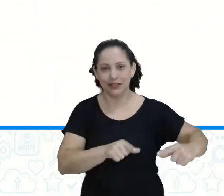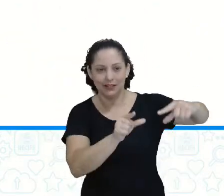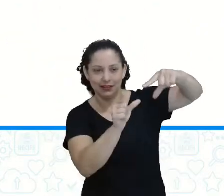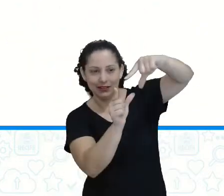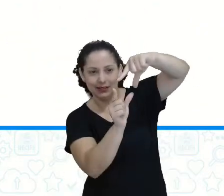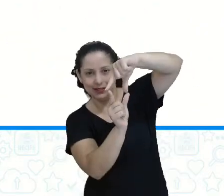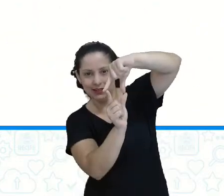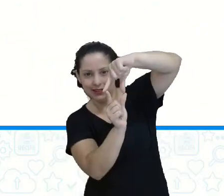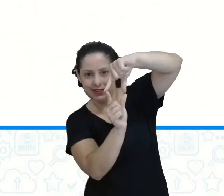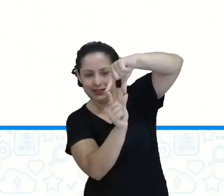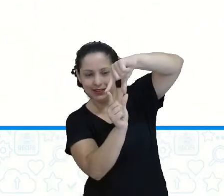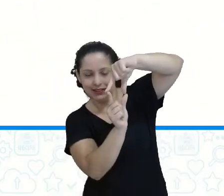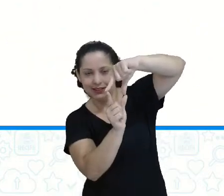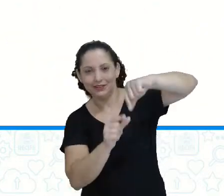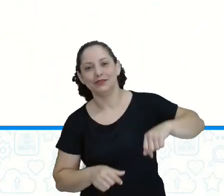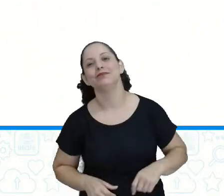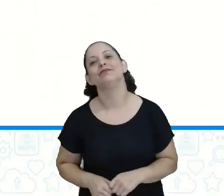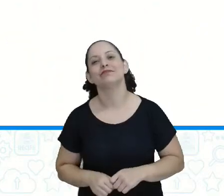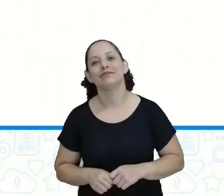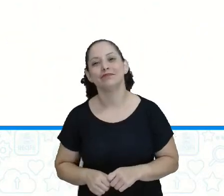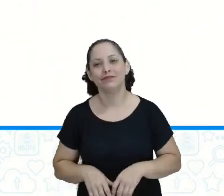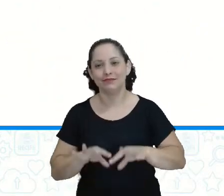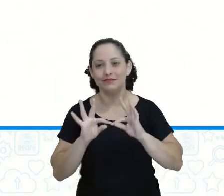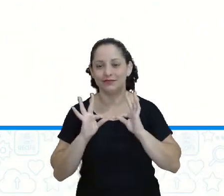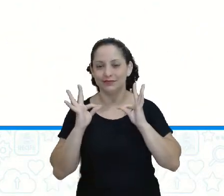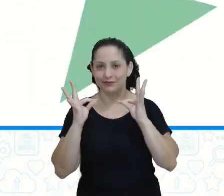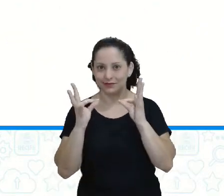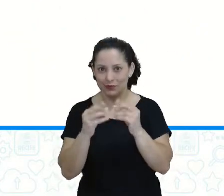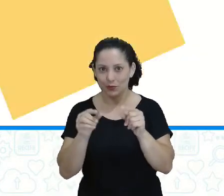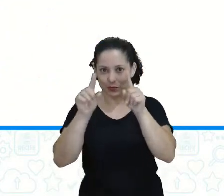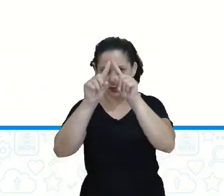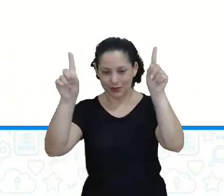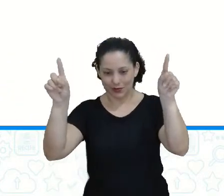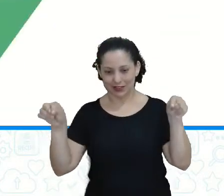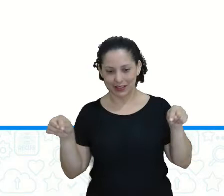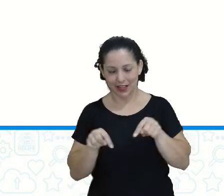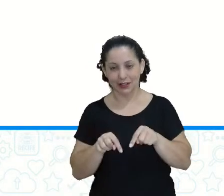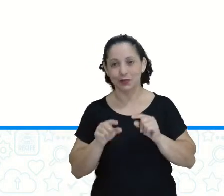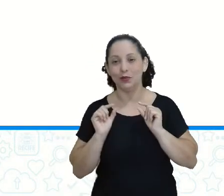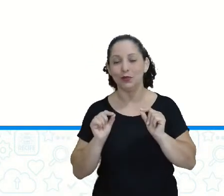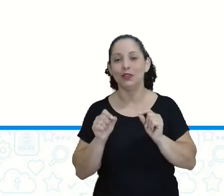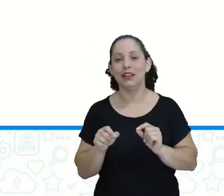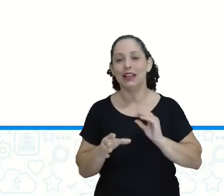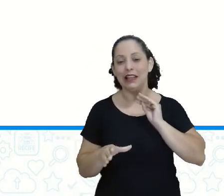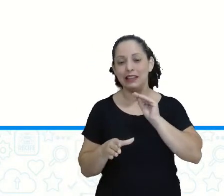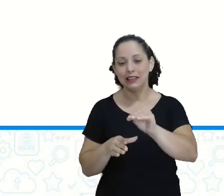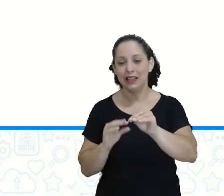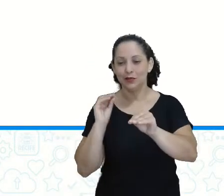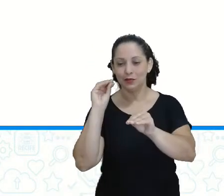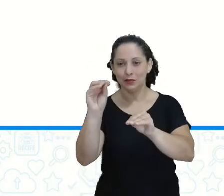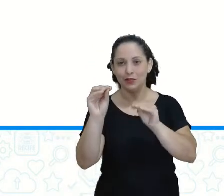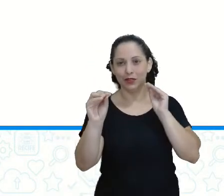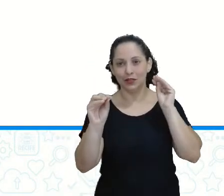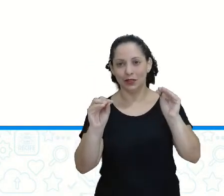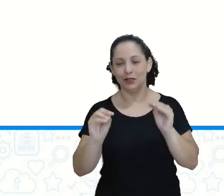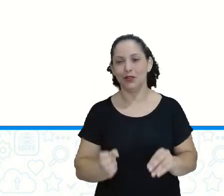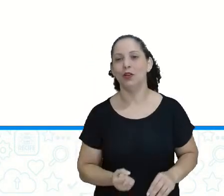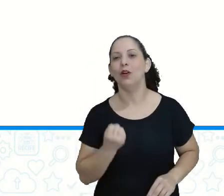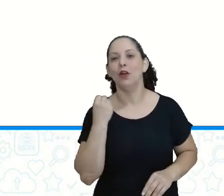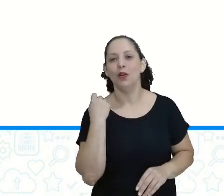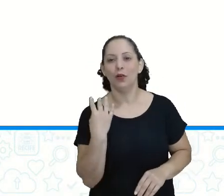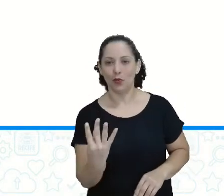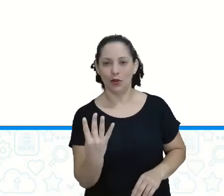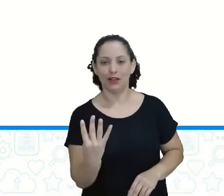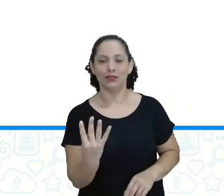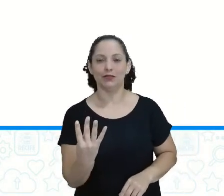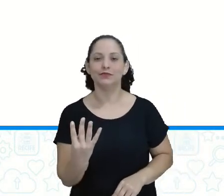do outro lado. E para preencher a área completa, são exatamente 4 triângulos